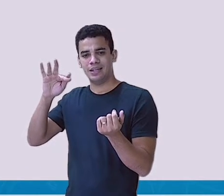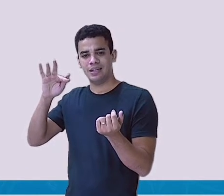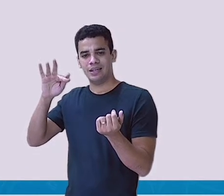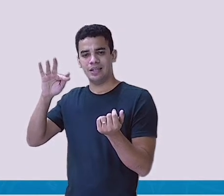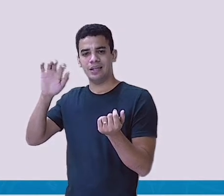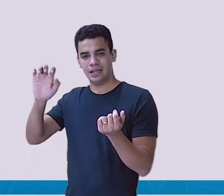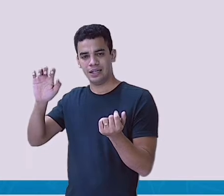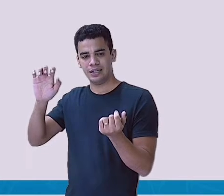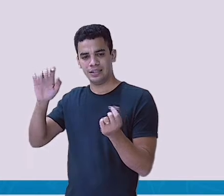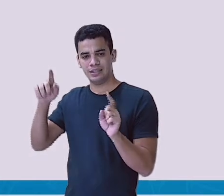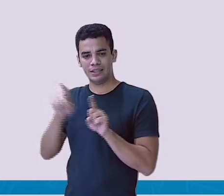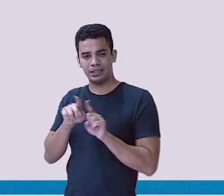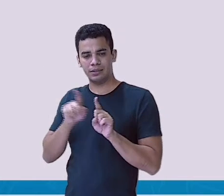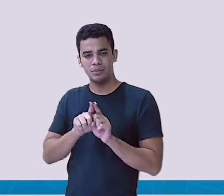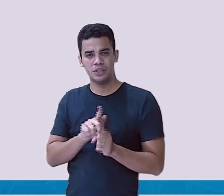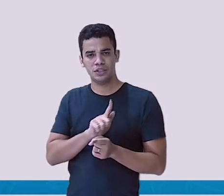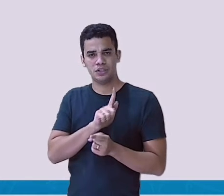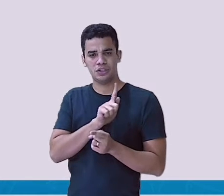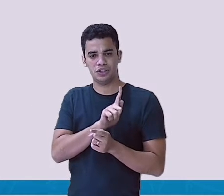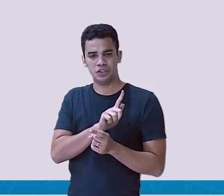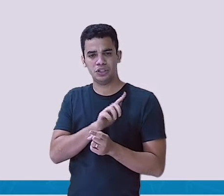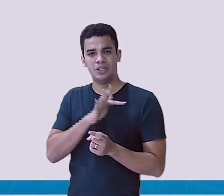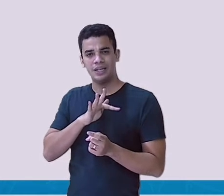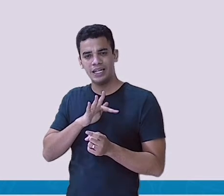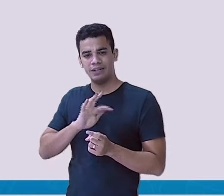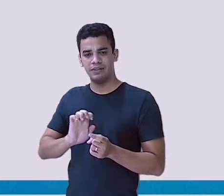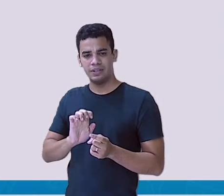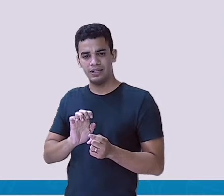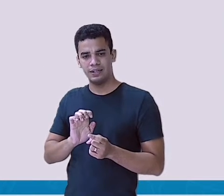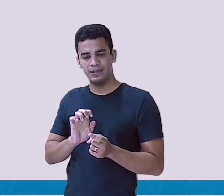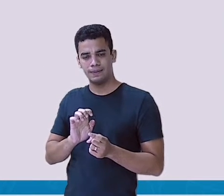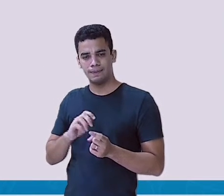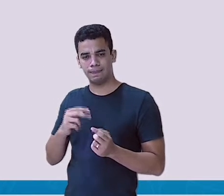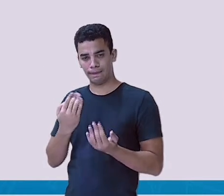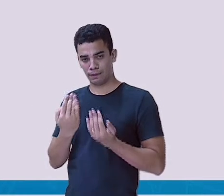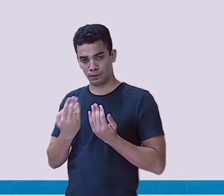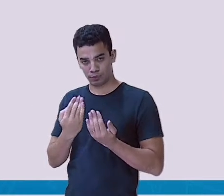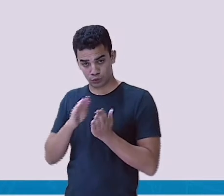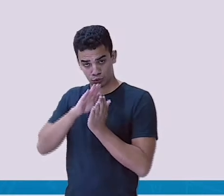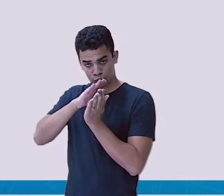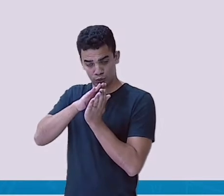é congruente ao ângulo CAB.